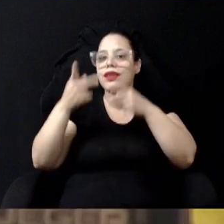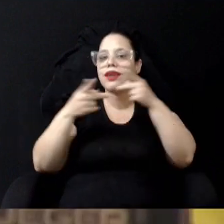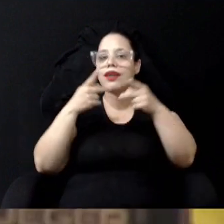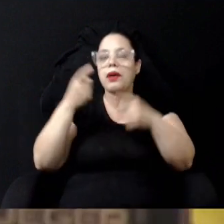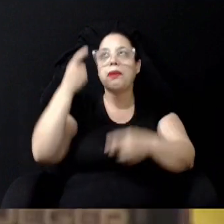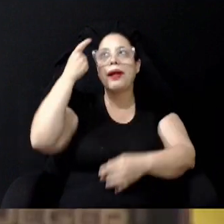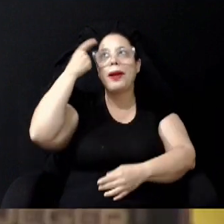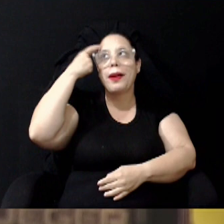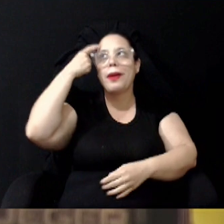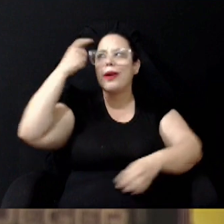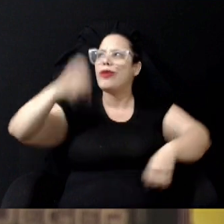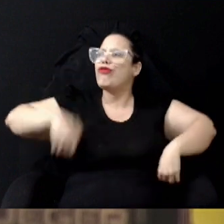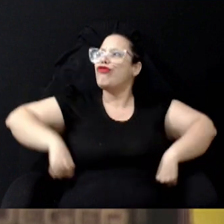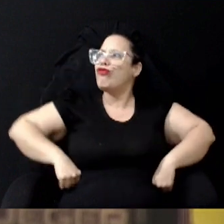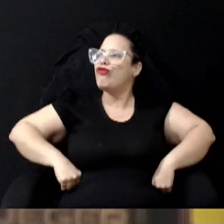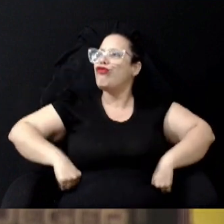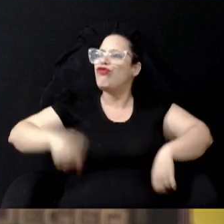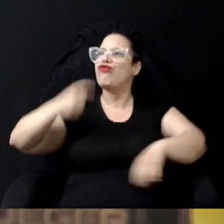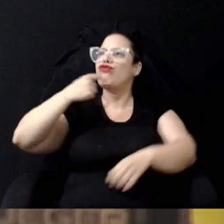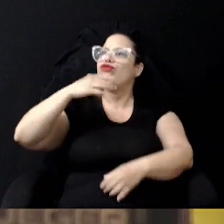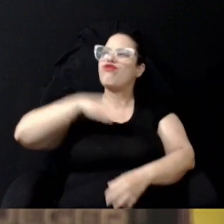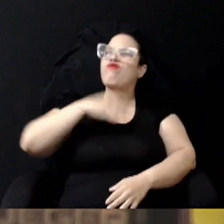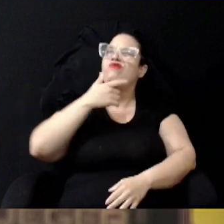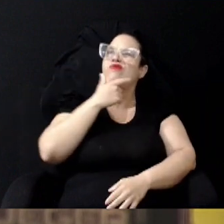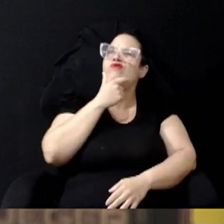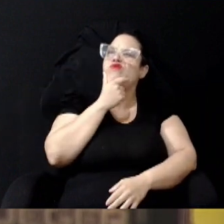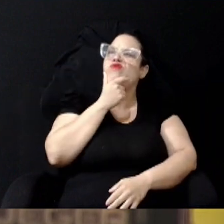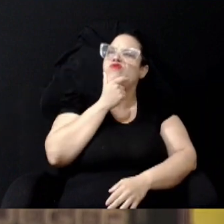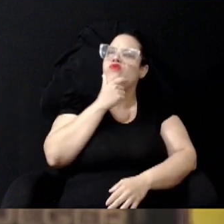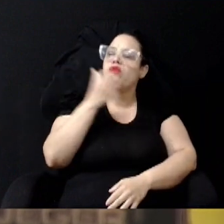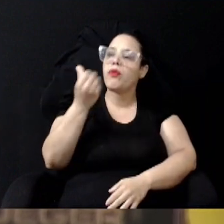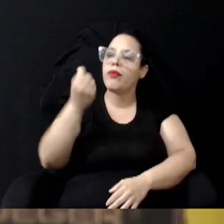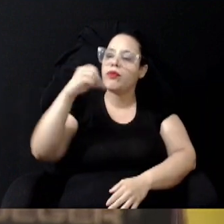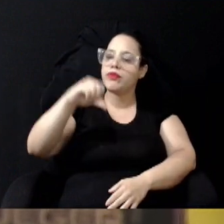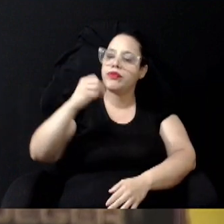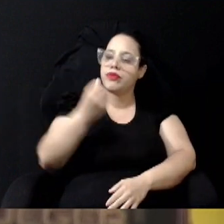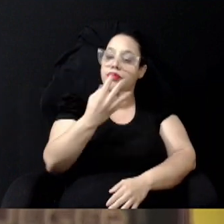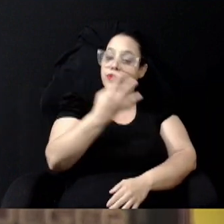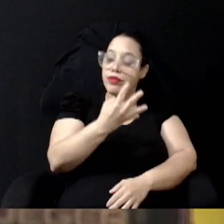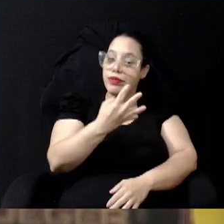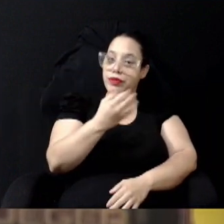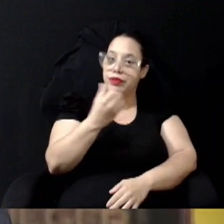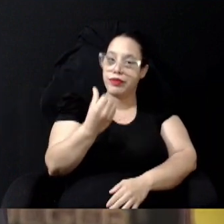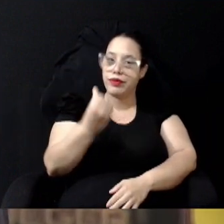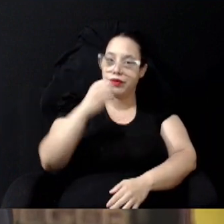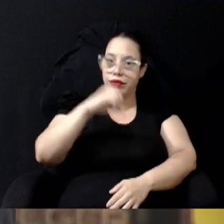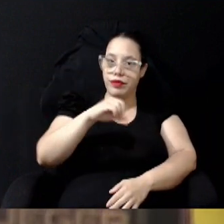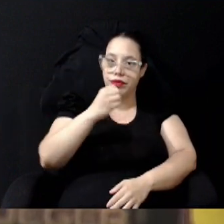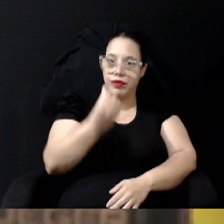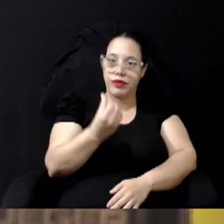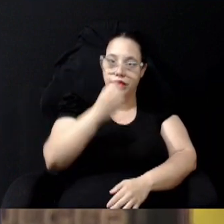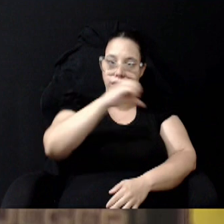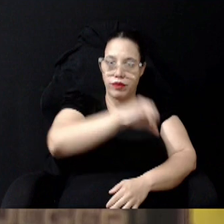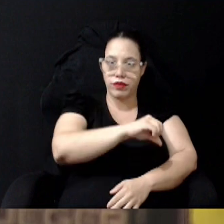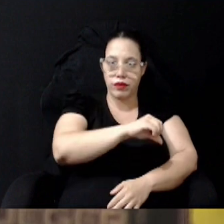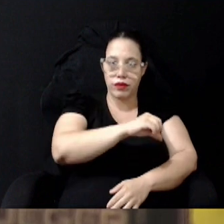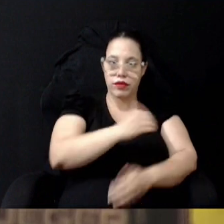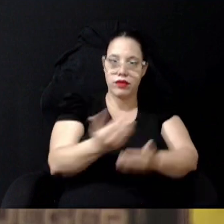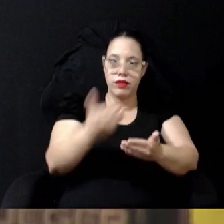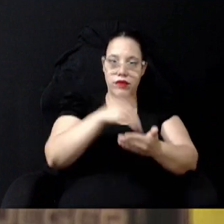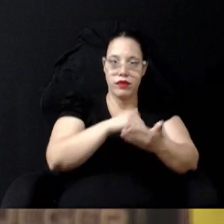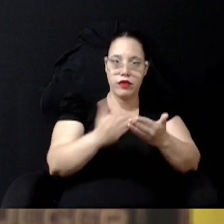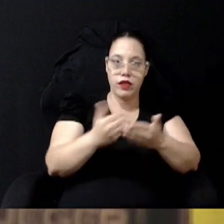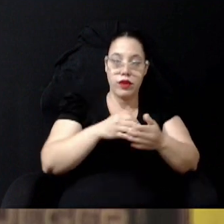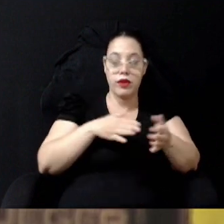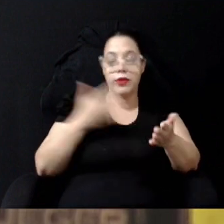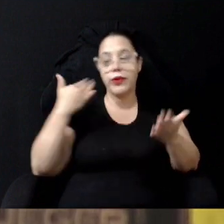nessa cidade. De 1964 até 1969, eu vinha aqui passear, 1 ou